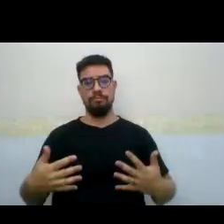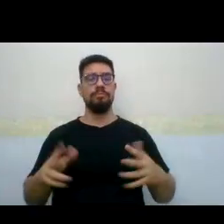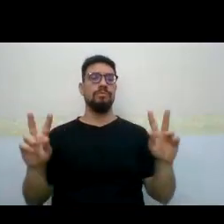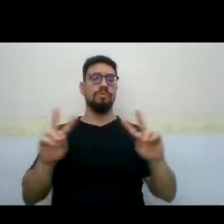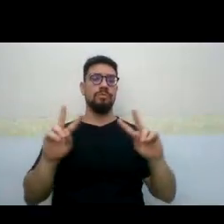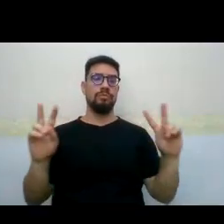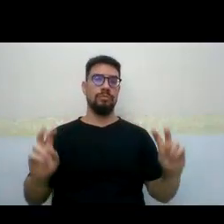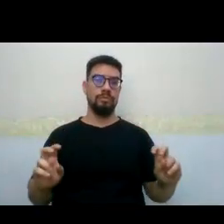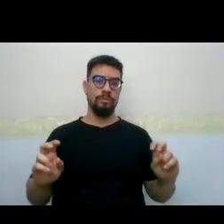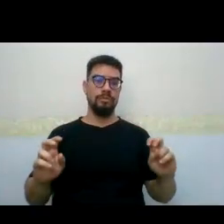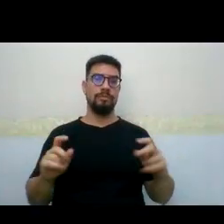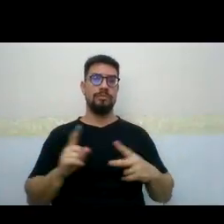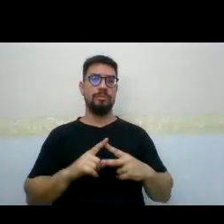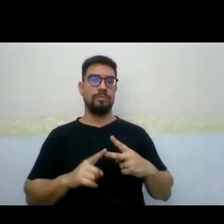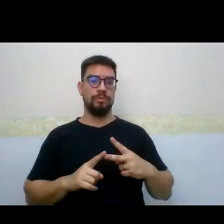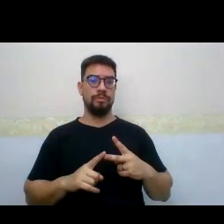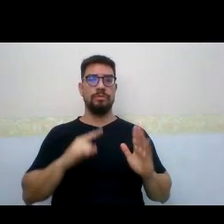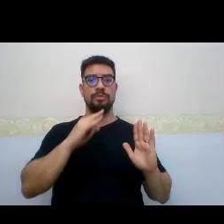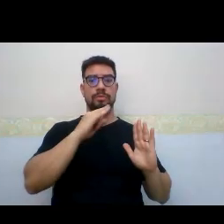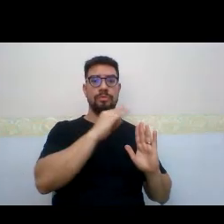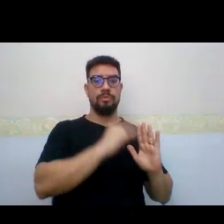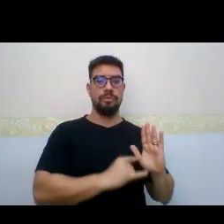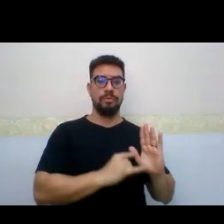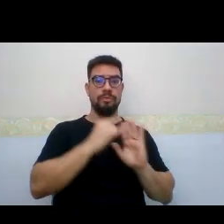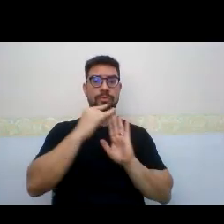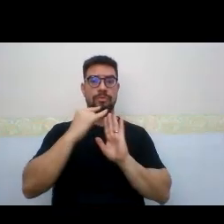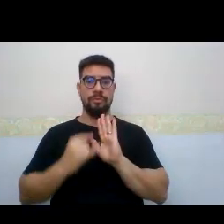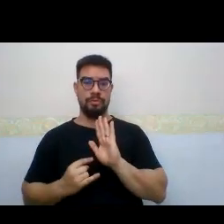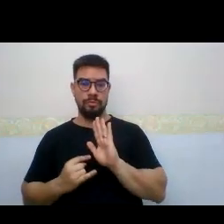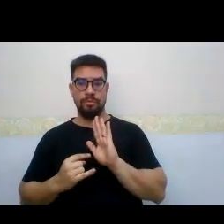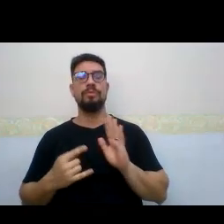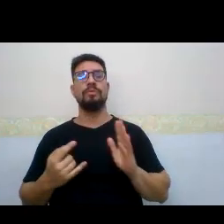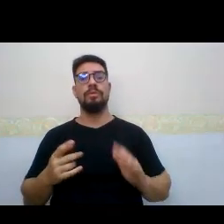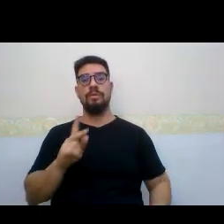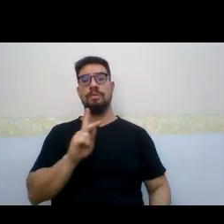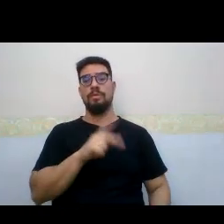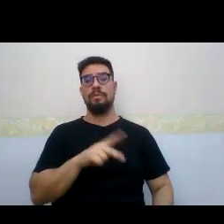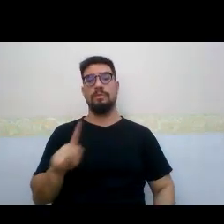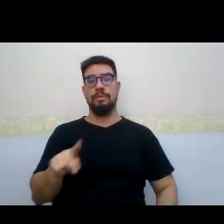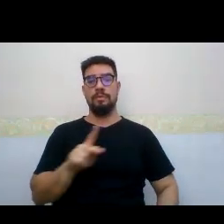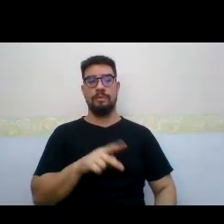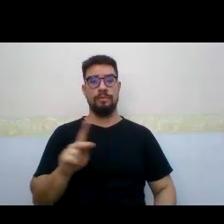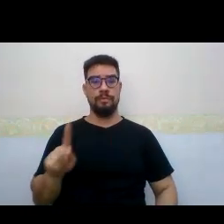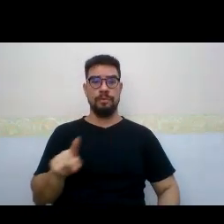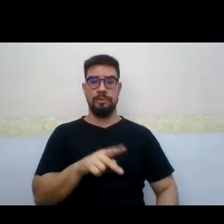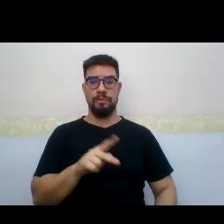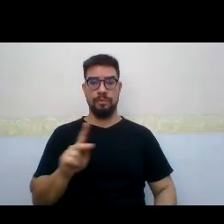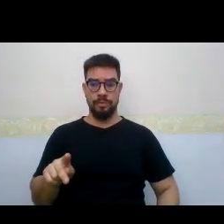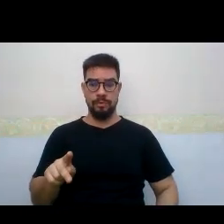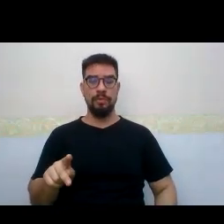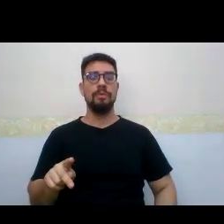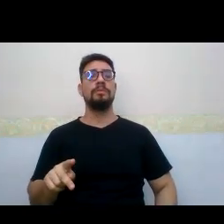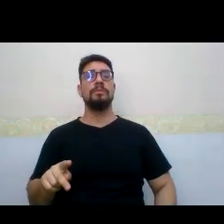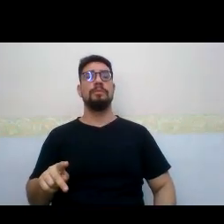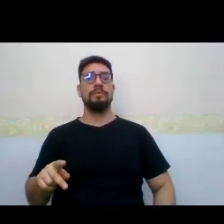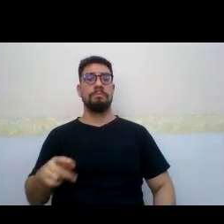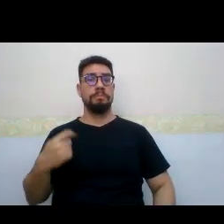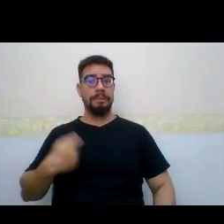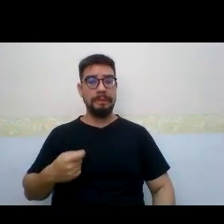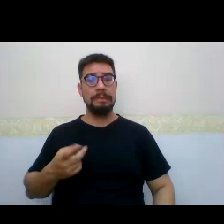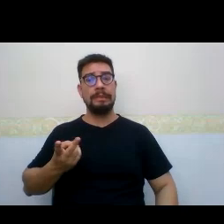2 documentos que um professor, uma professora, não poderão